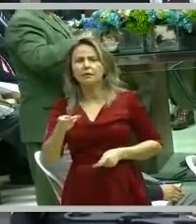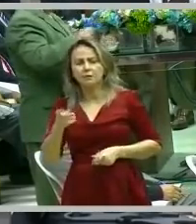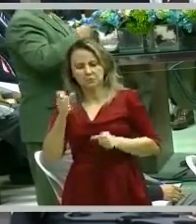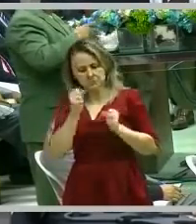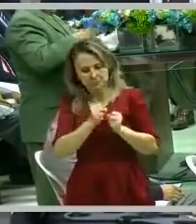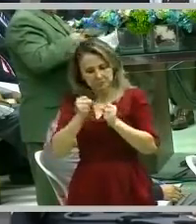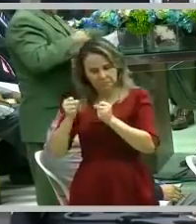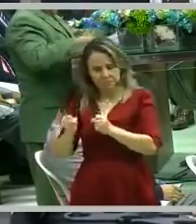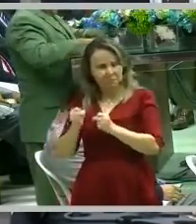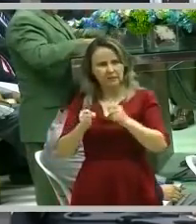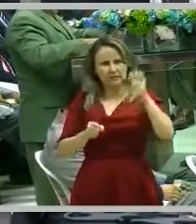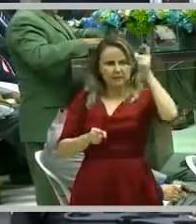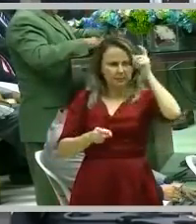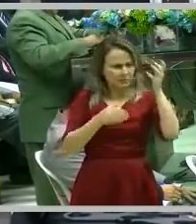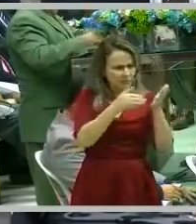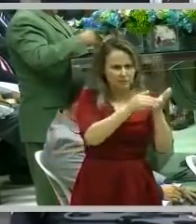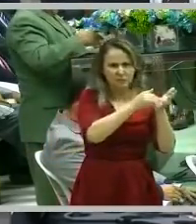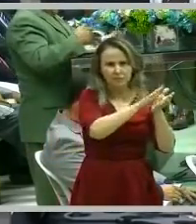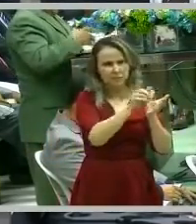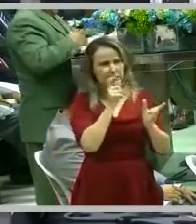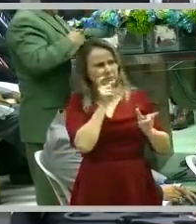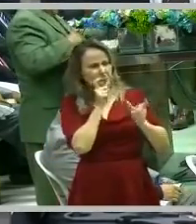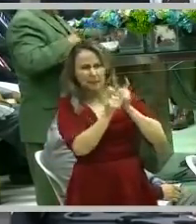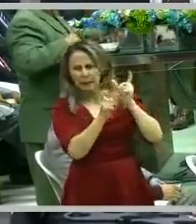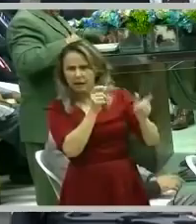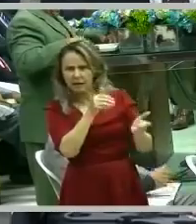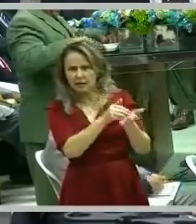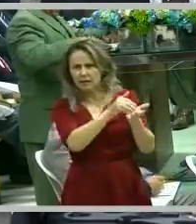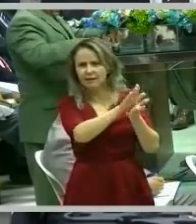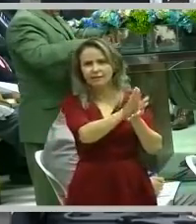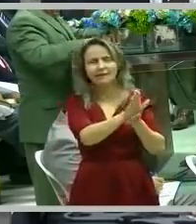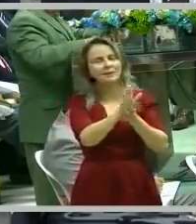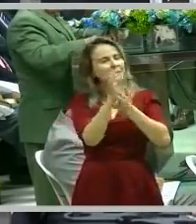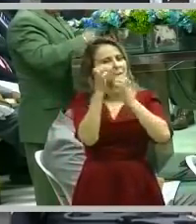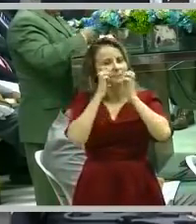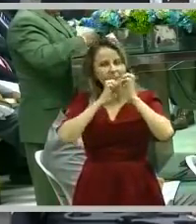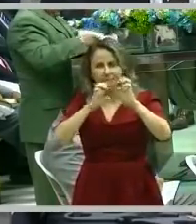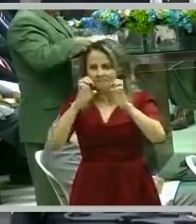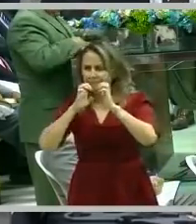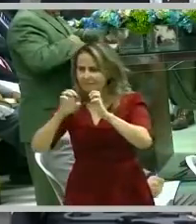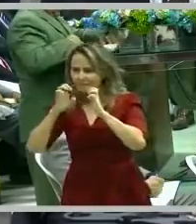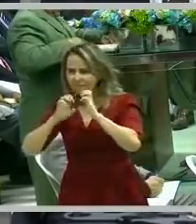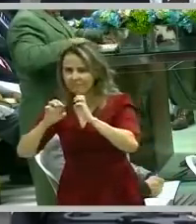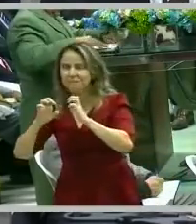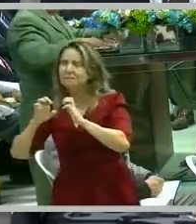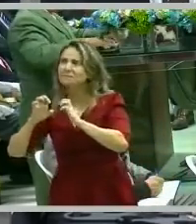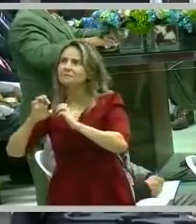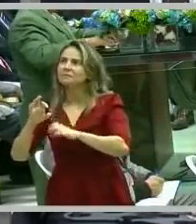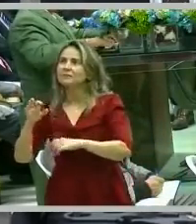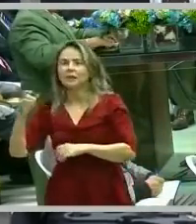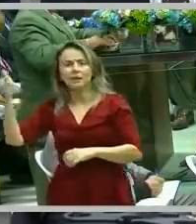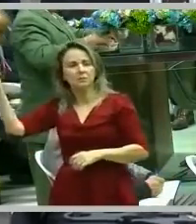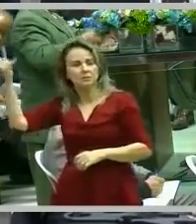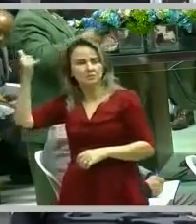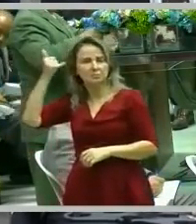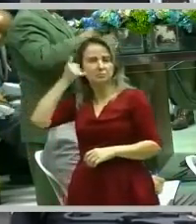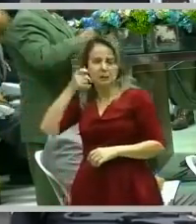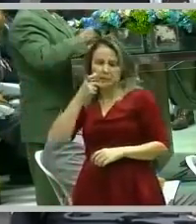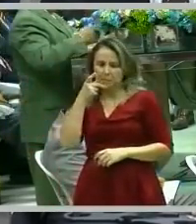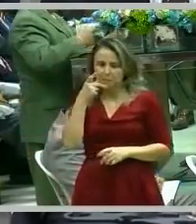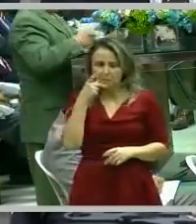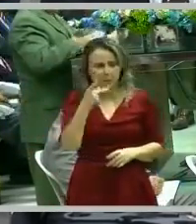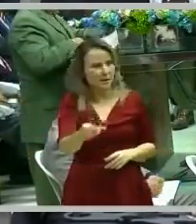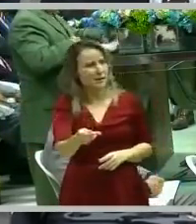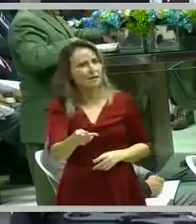para expulsar demônio, crente recebe poder para trazer a luz do evangelho para alguém, crente recebe profecia para entregar alguém até no meio da